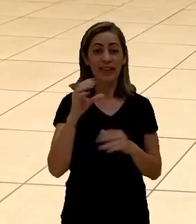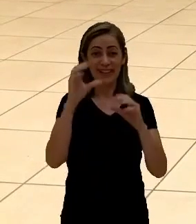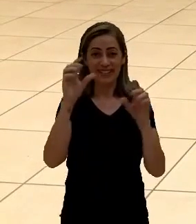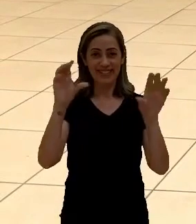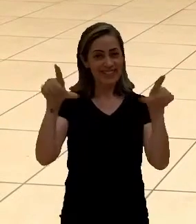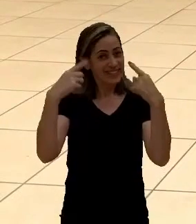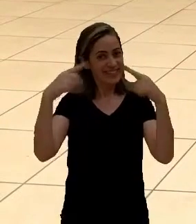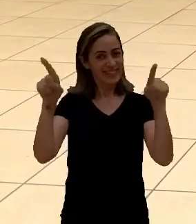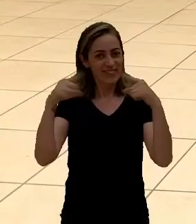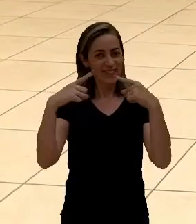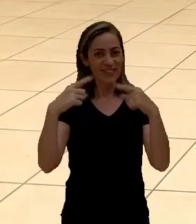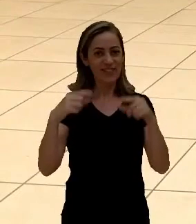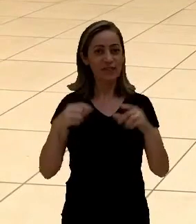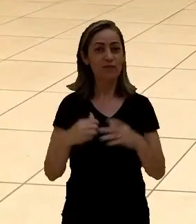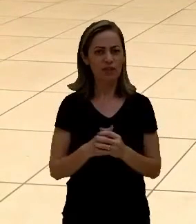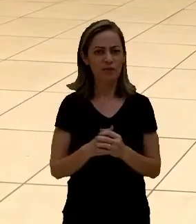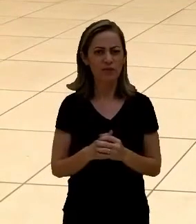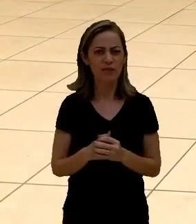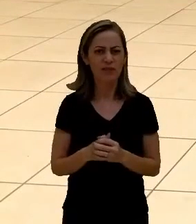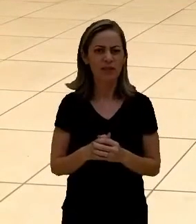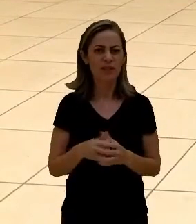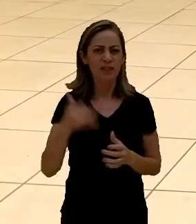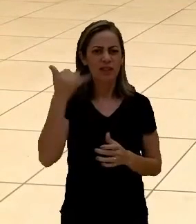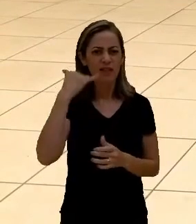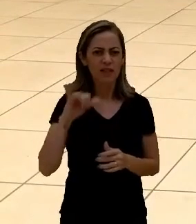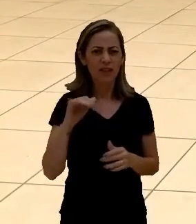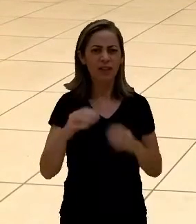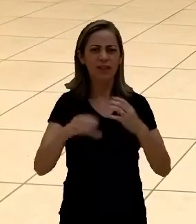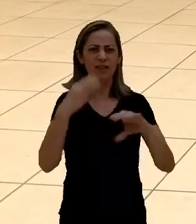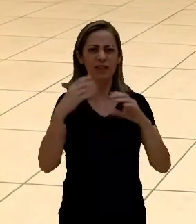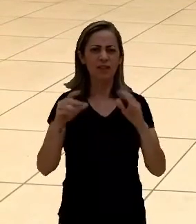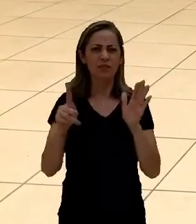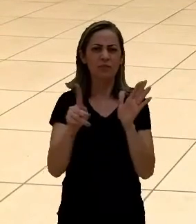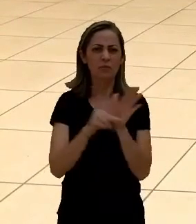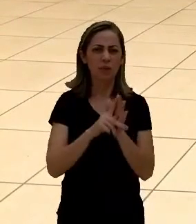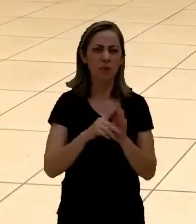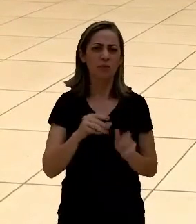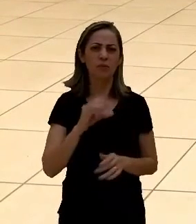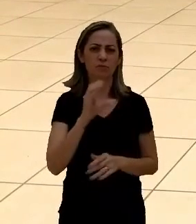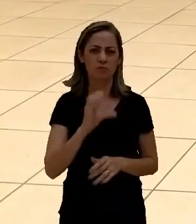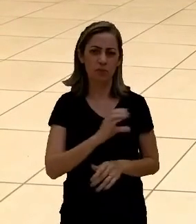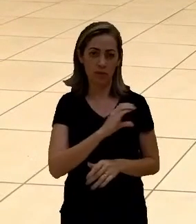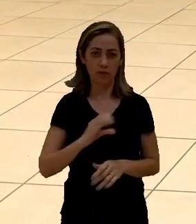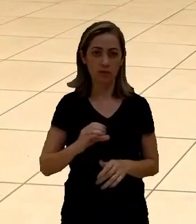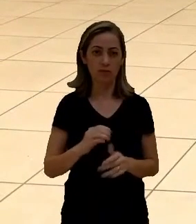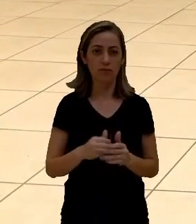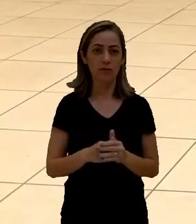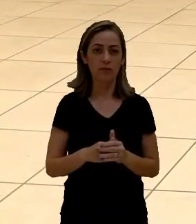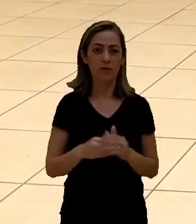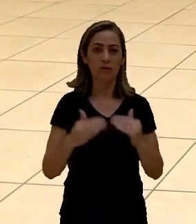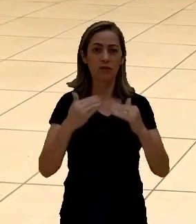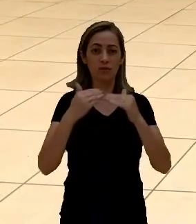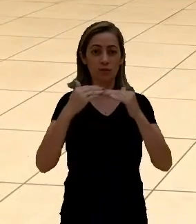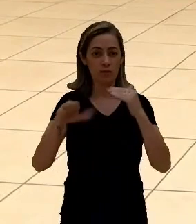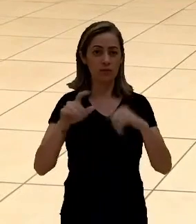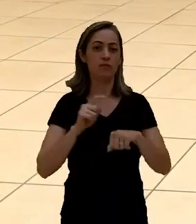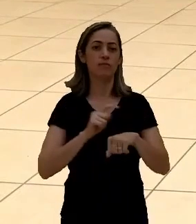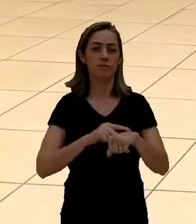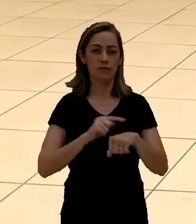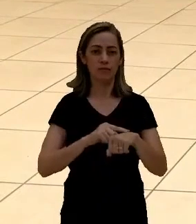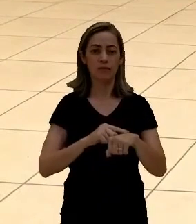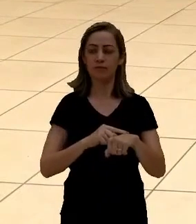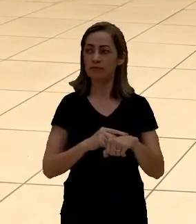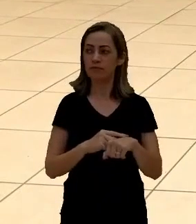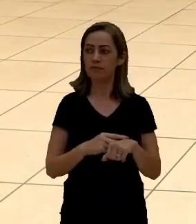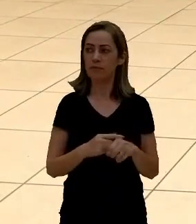evite eh cantos que não não condiz com o momento por exemplo nós